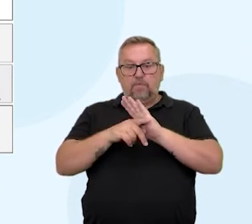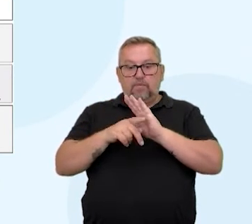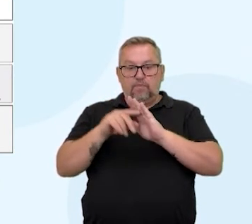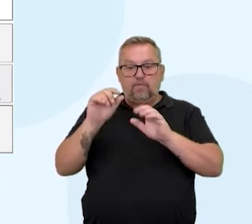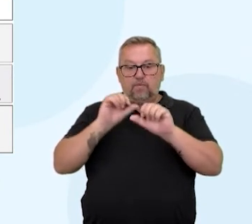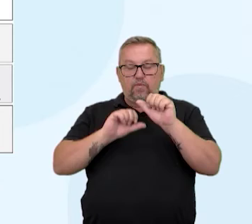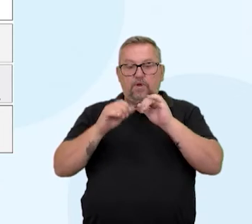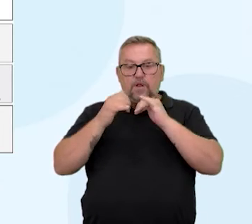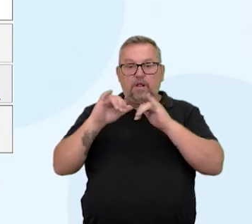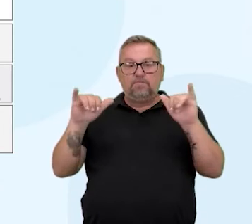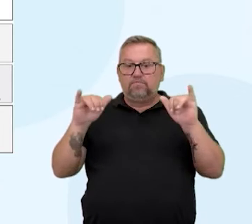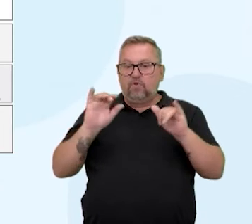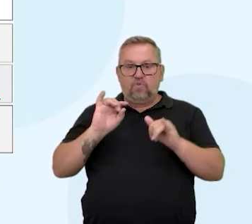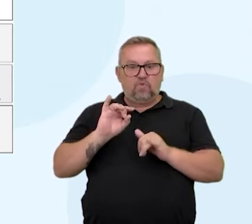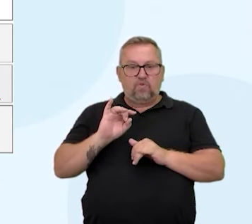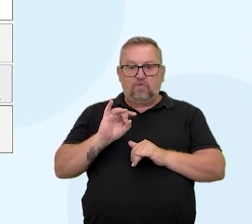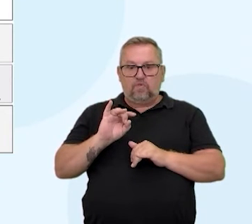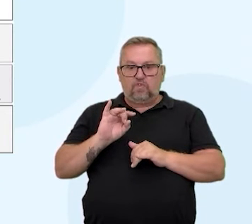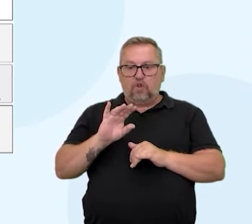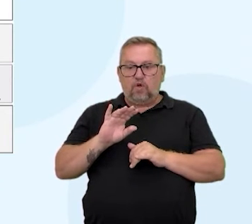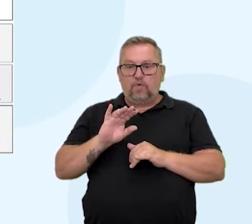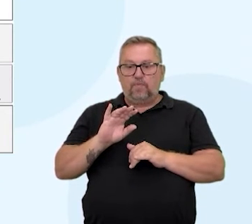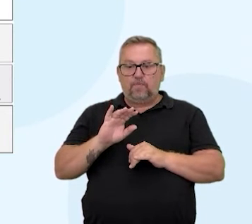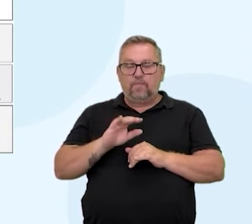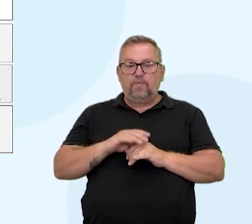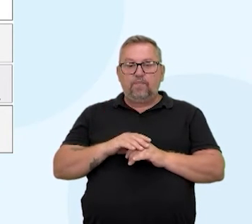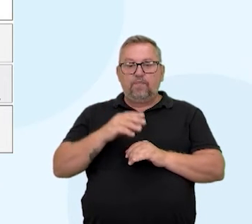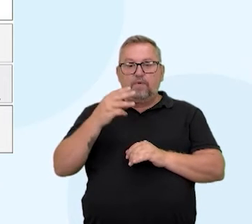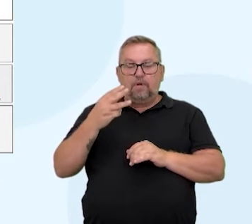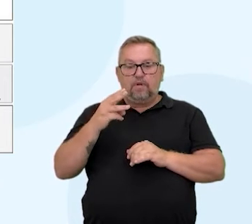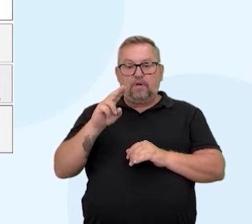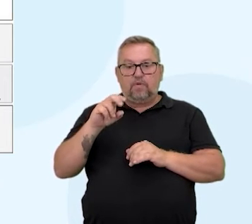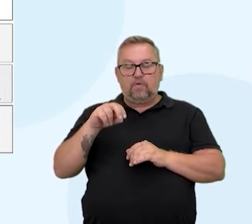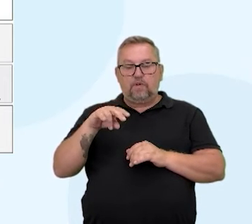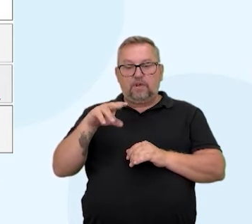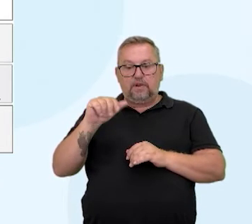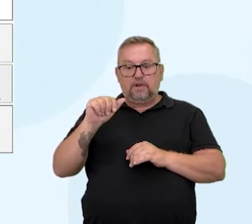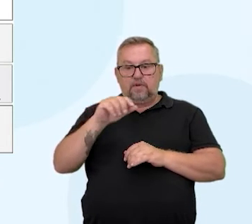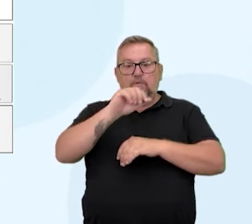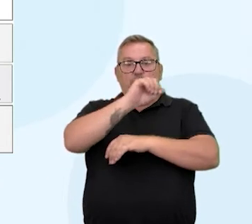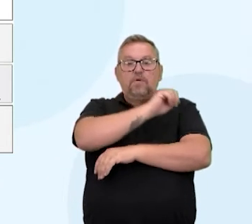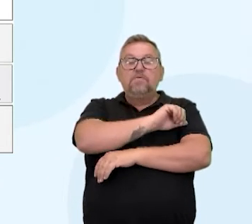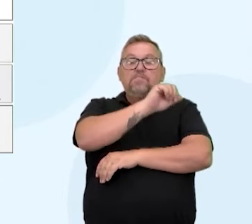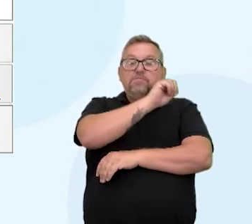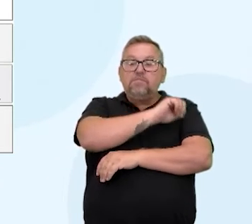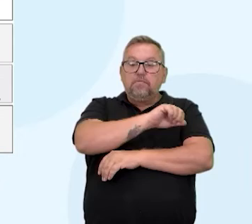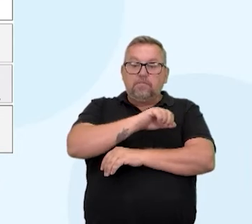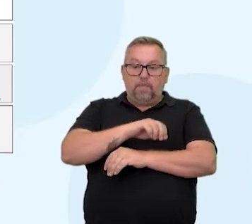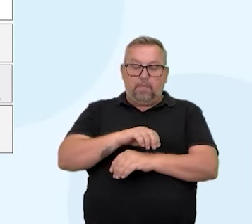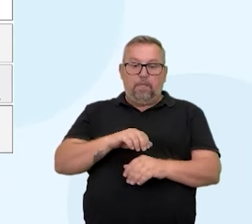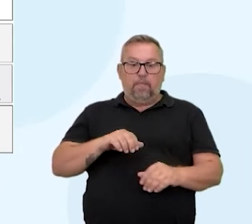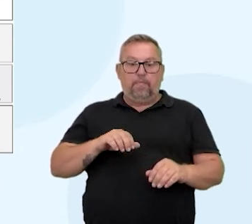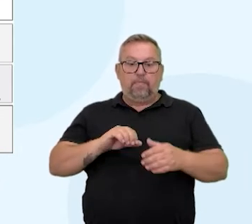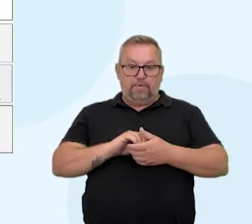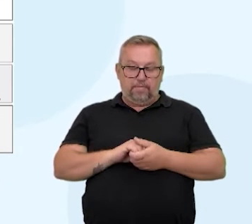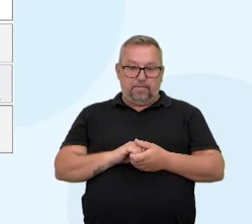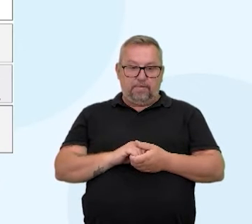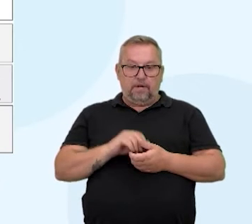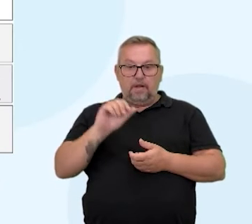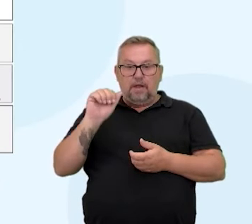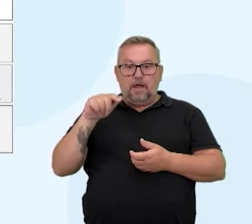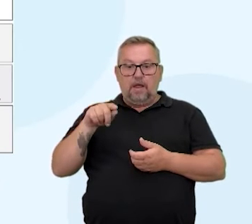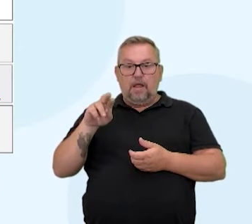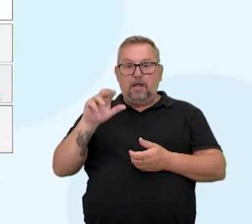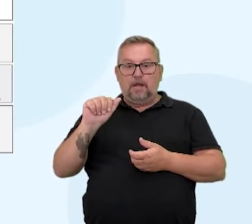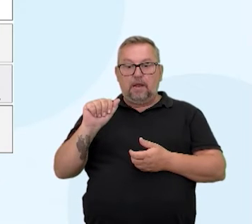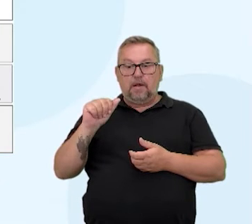transformação para energia elétrica, né? Que são lá as 3 usinas em Angra dos Reis, a usina de Angra 1, Angra 2 e Angra 3,